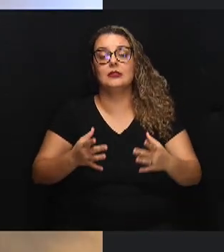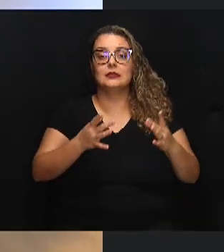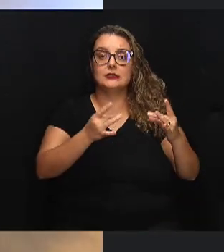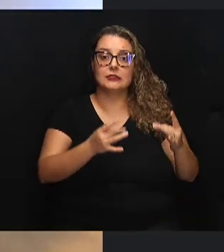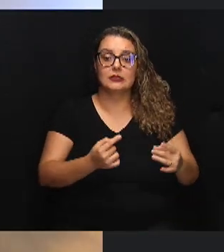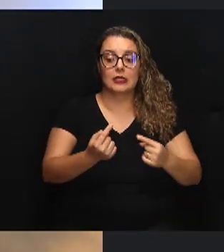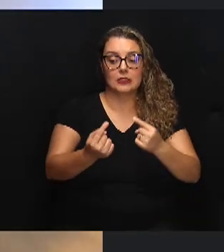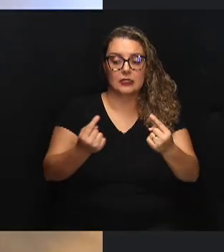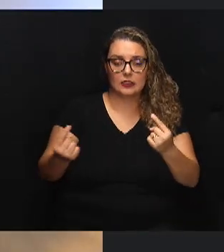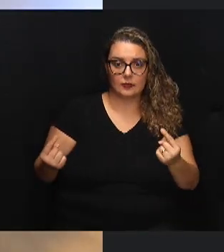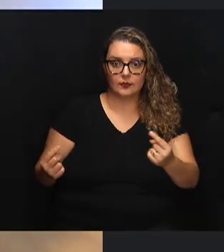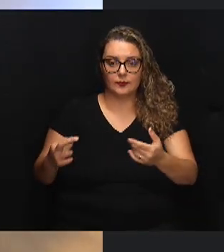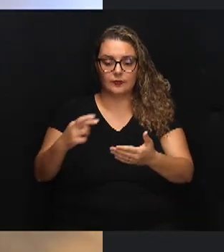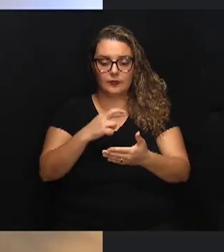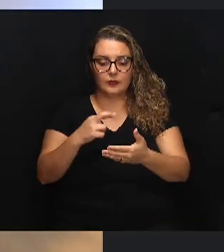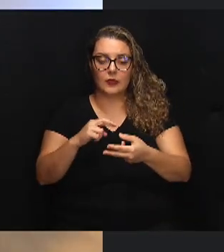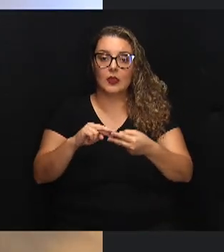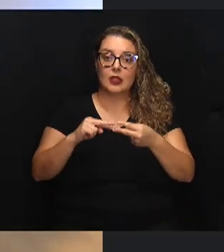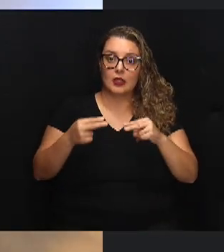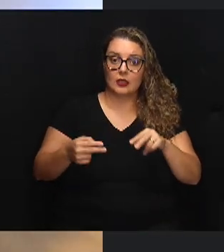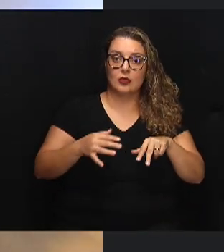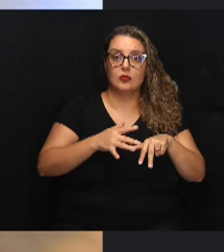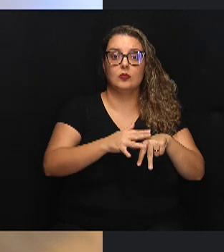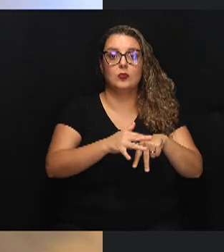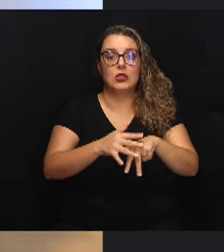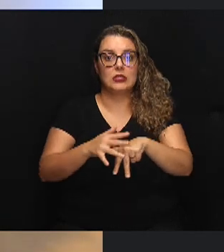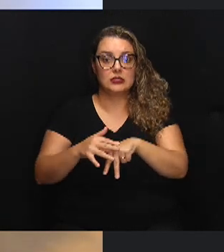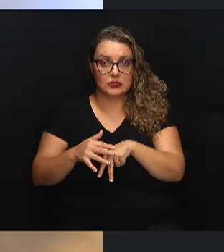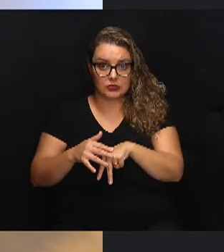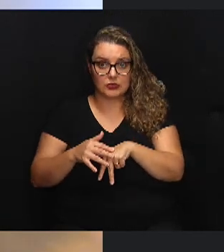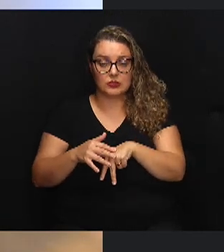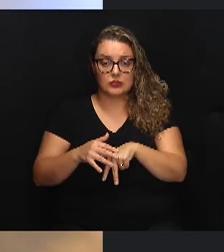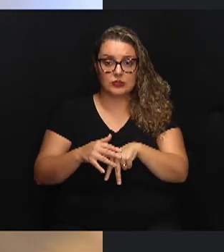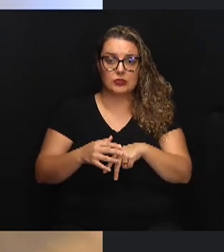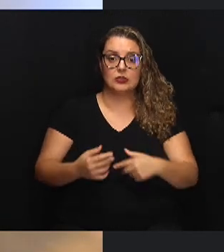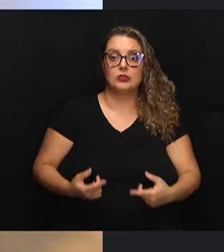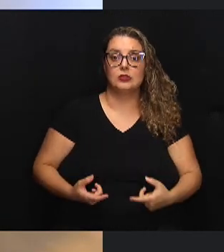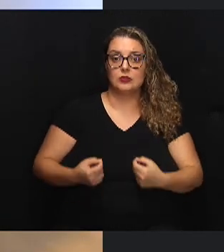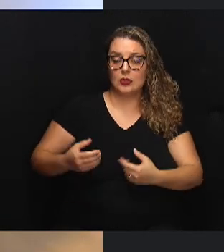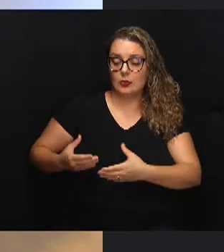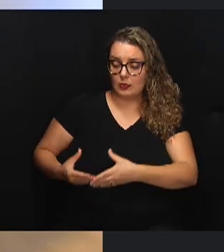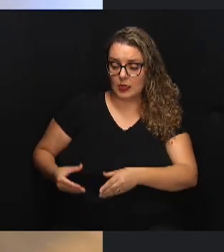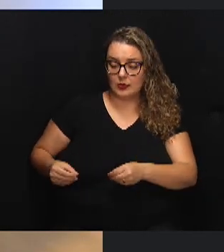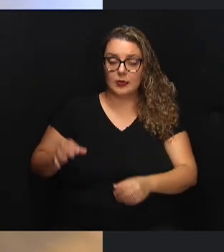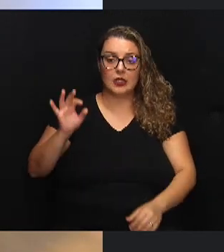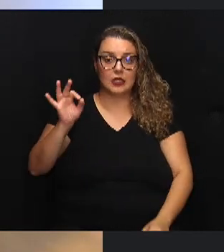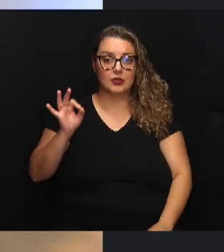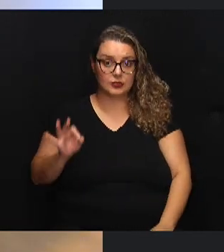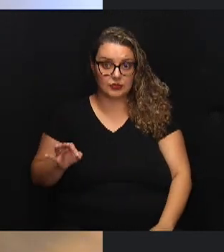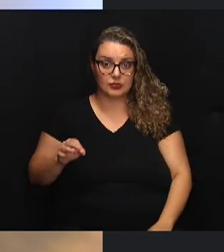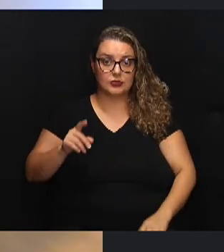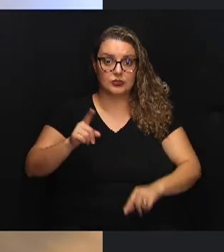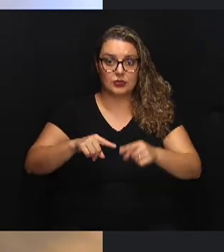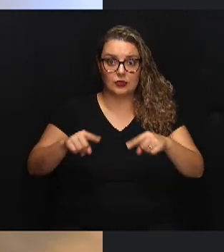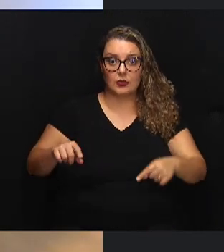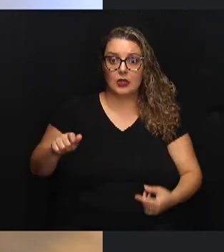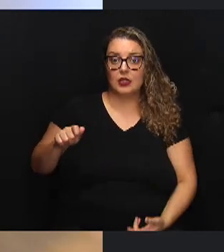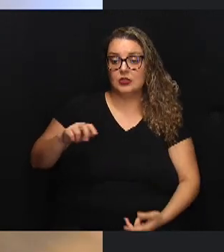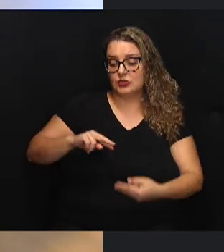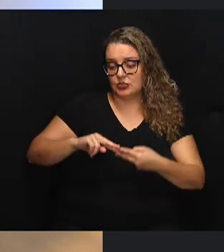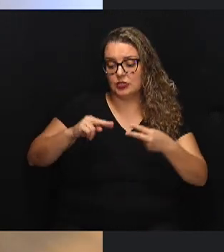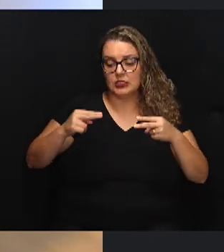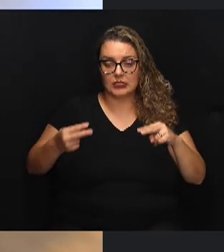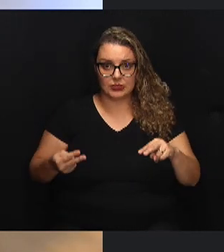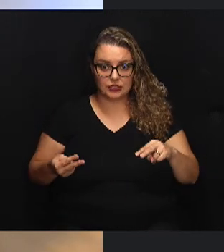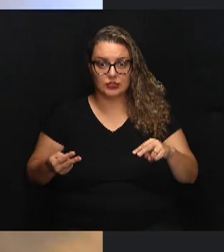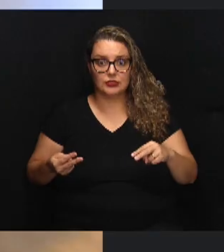uma investigação genética para esses pacientes. No câncer de pâncreas, a chance de uma alteração genética, né, de se